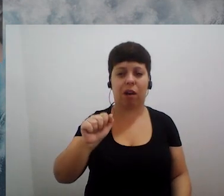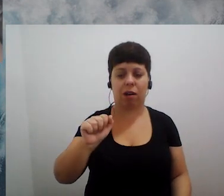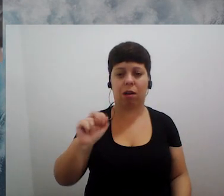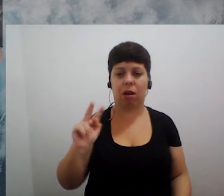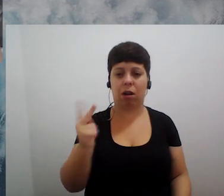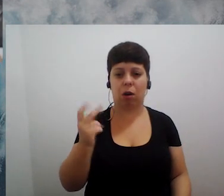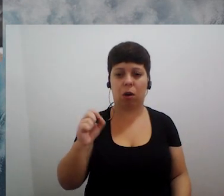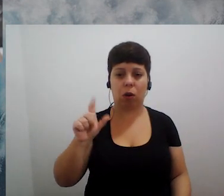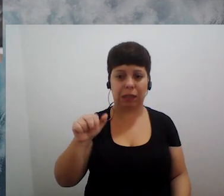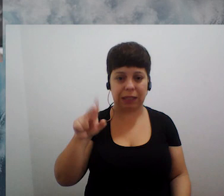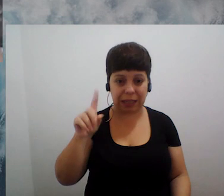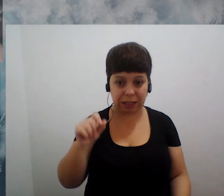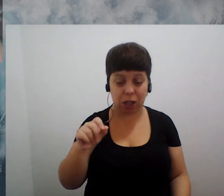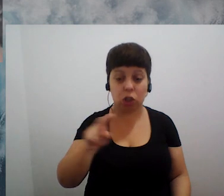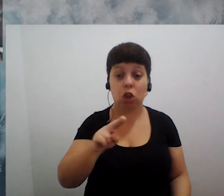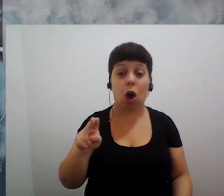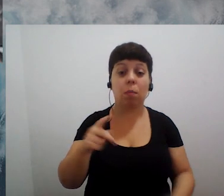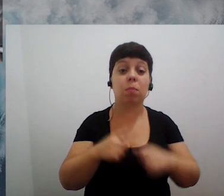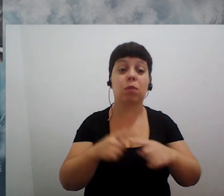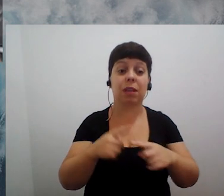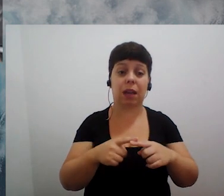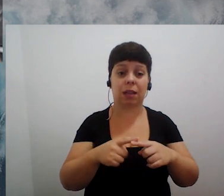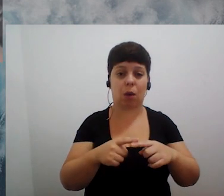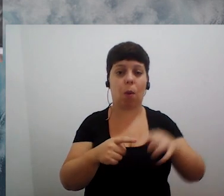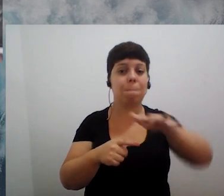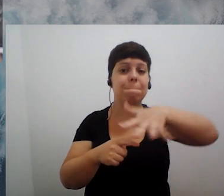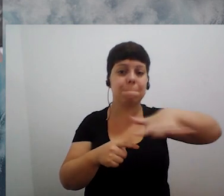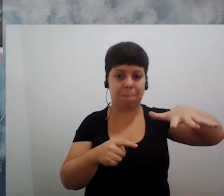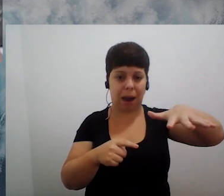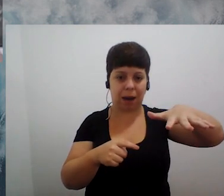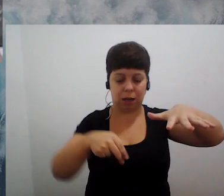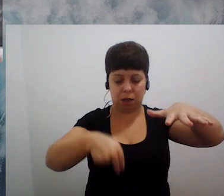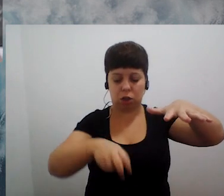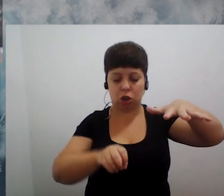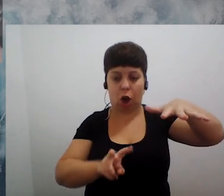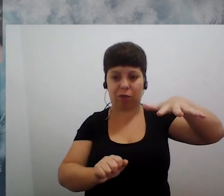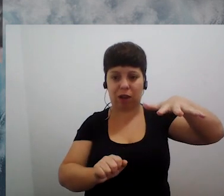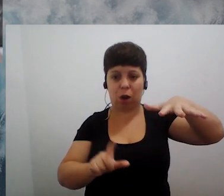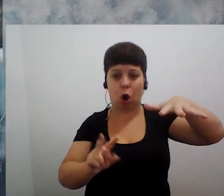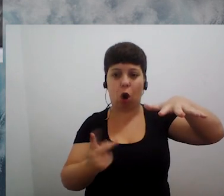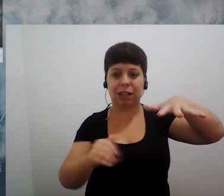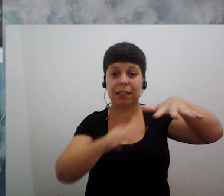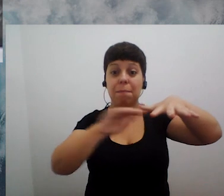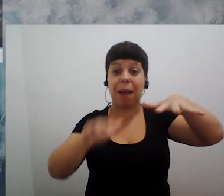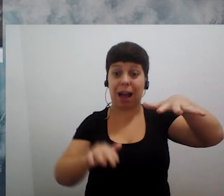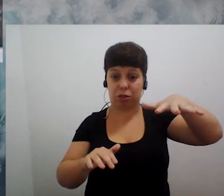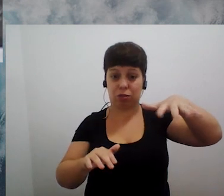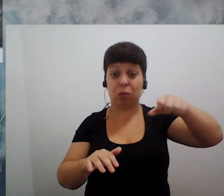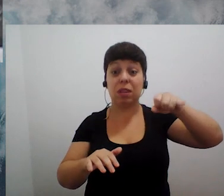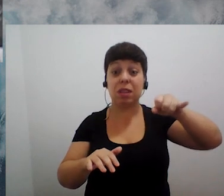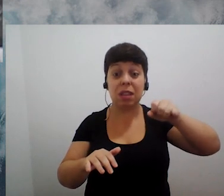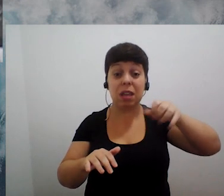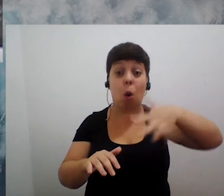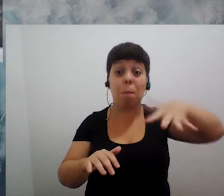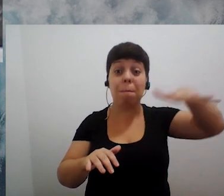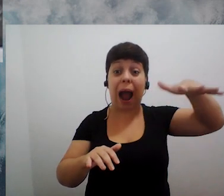Holanda, não é à toa que ela tem esse nome, Nova Holanda. Ela está abaixo do nível do mar. assim como a Holanda, né? Então,